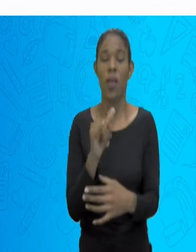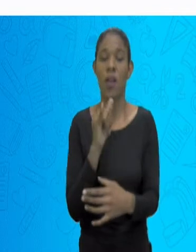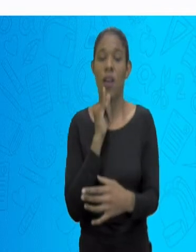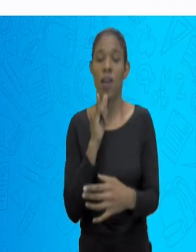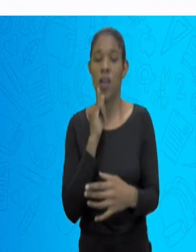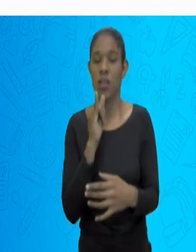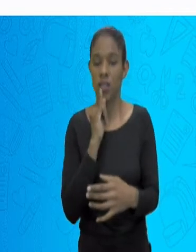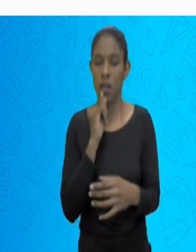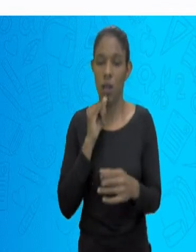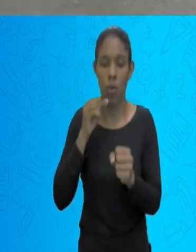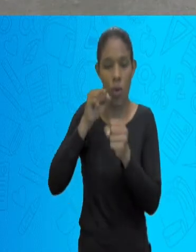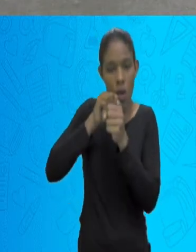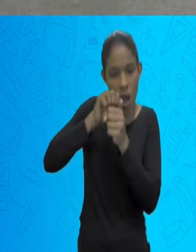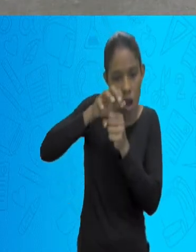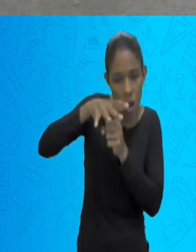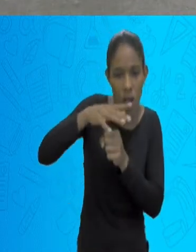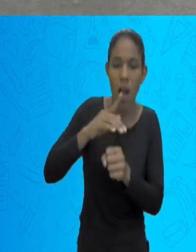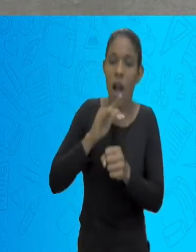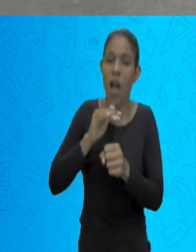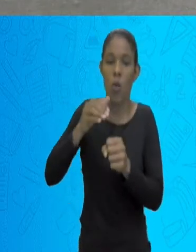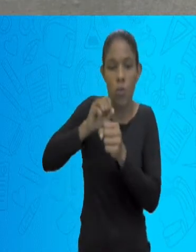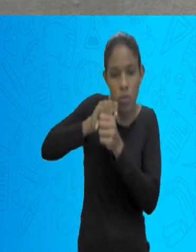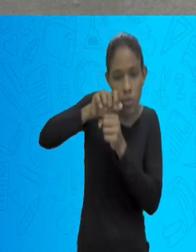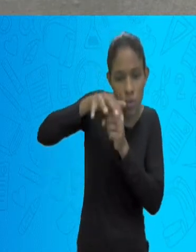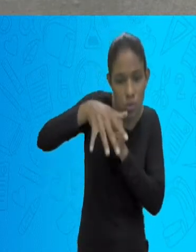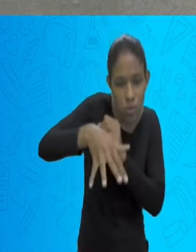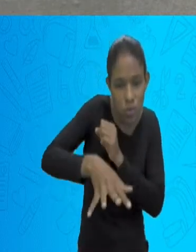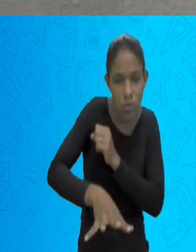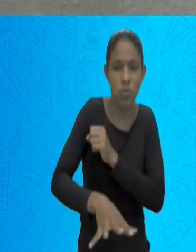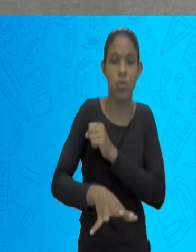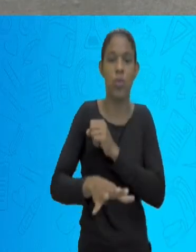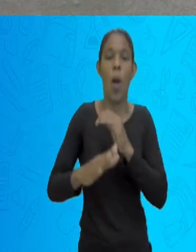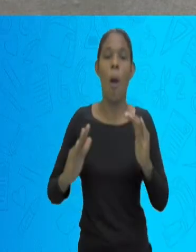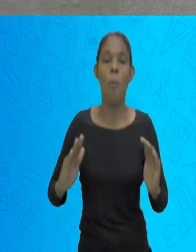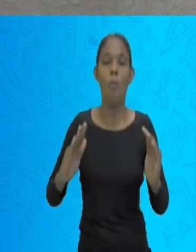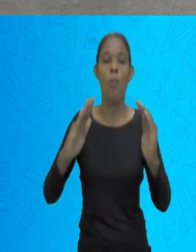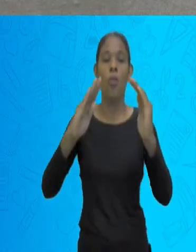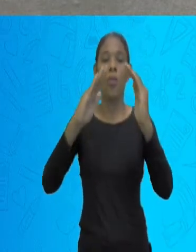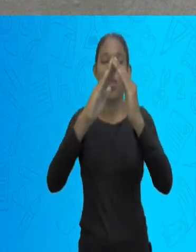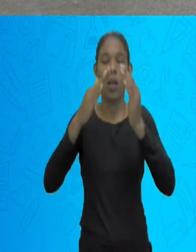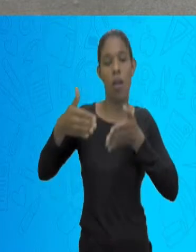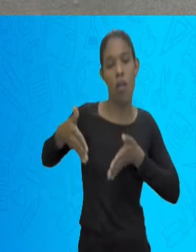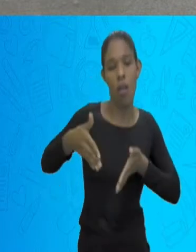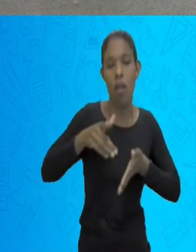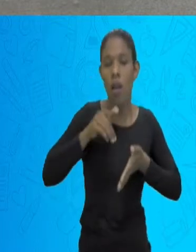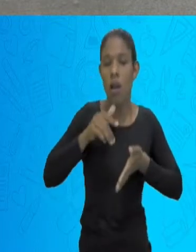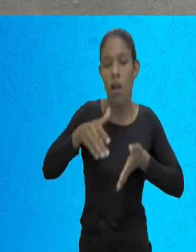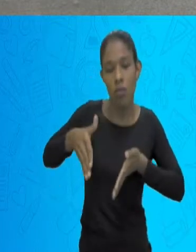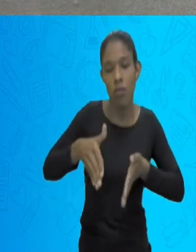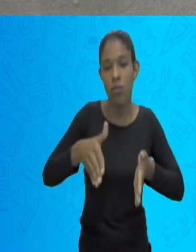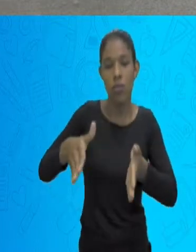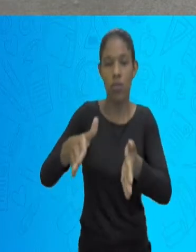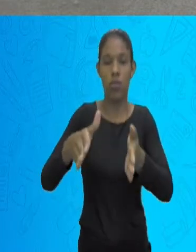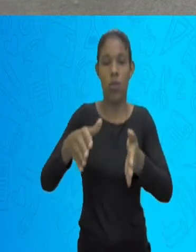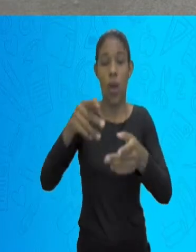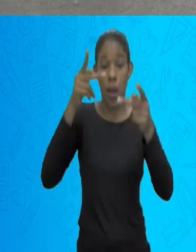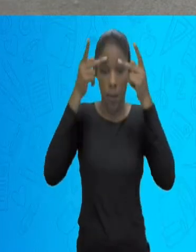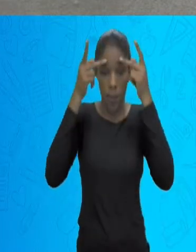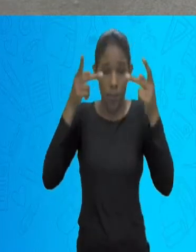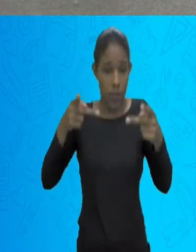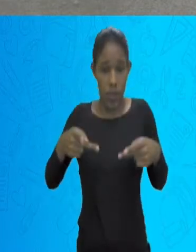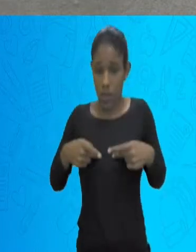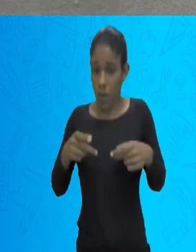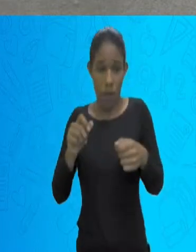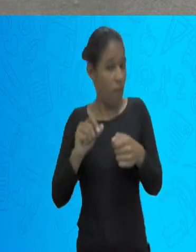qual a importância disso? É uma paisagem que o homem não transformou, que ninguém foi lá modificar, que